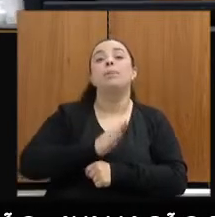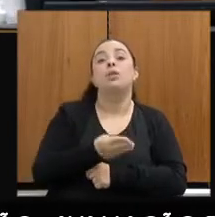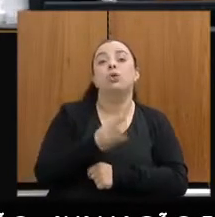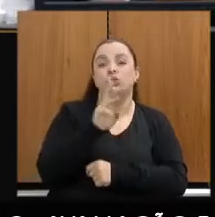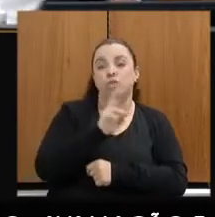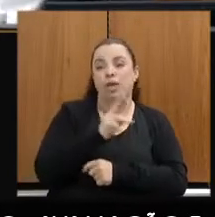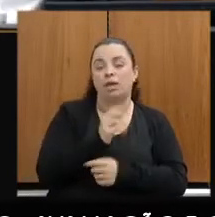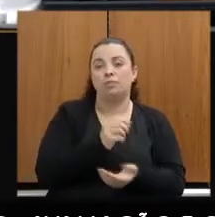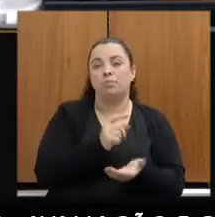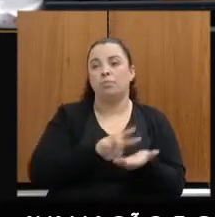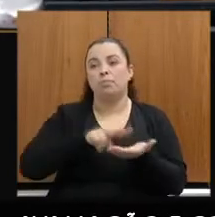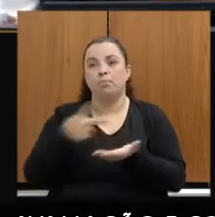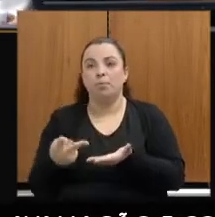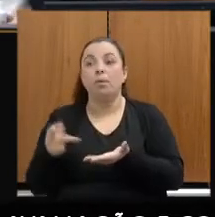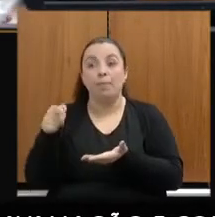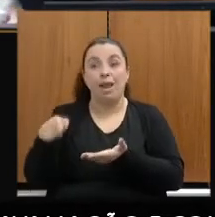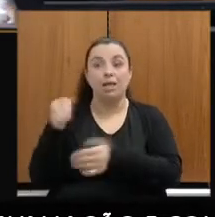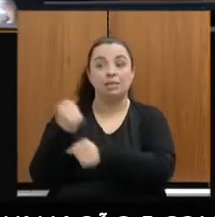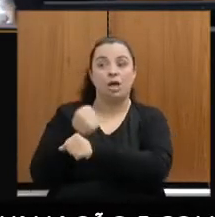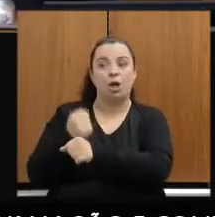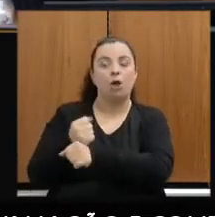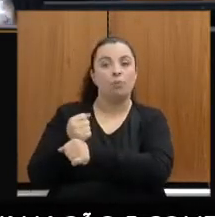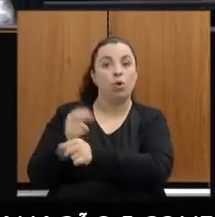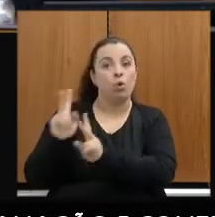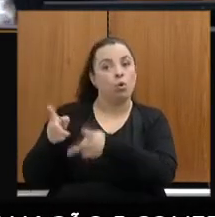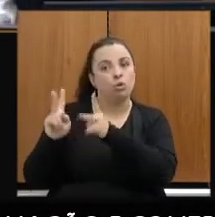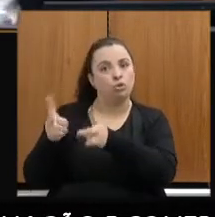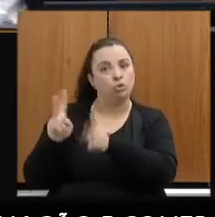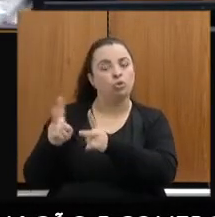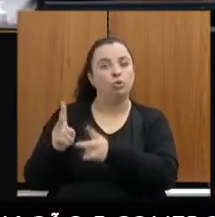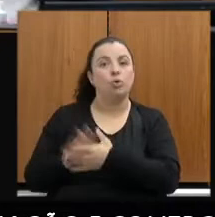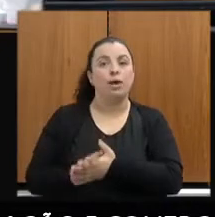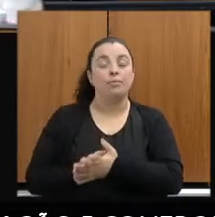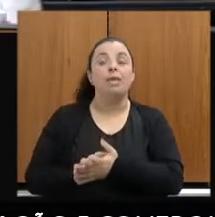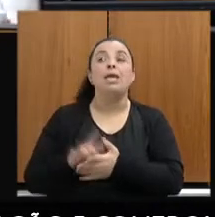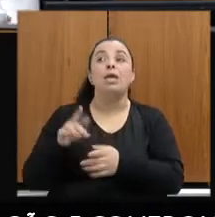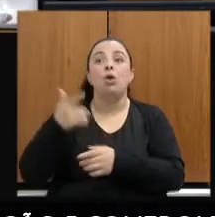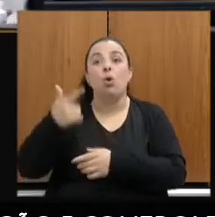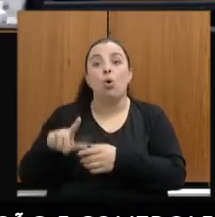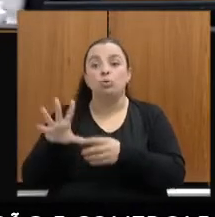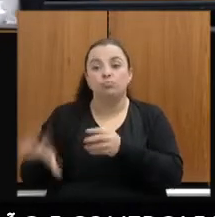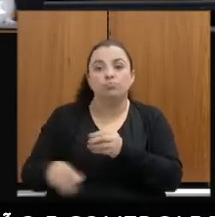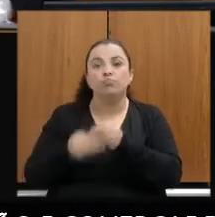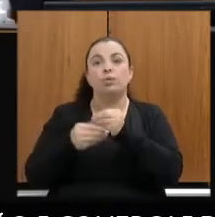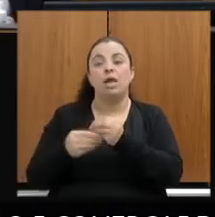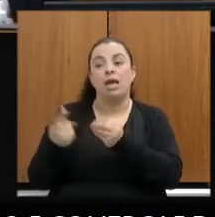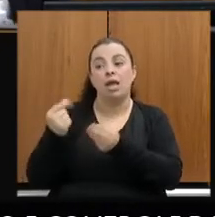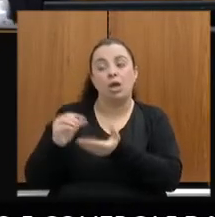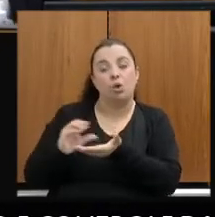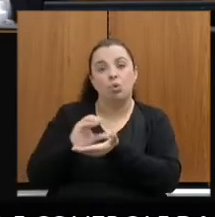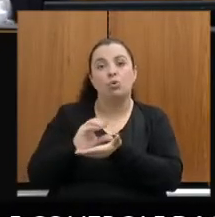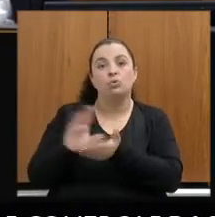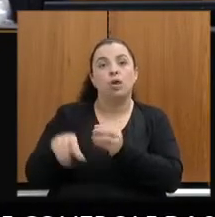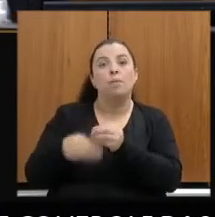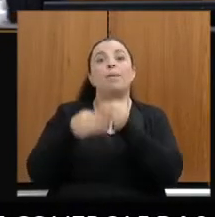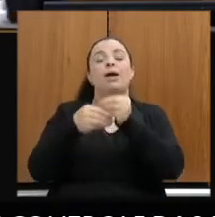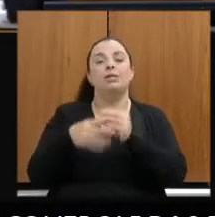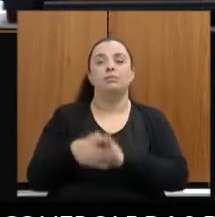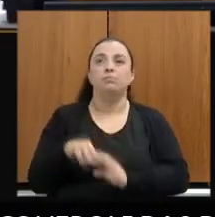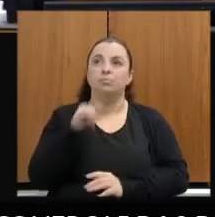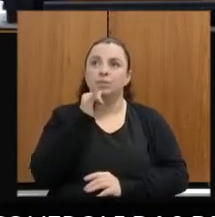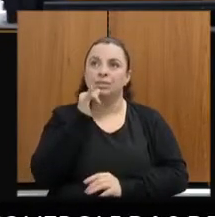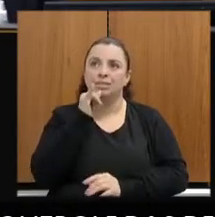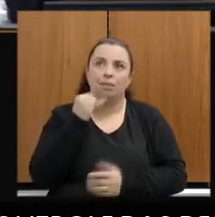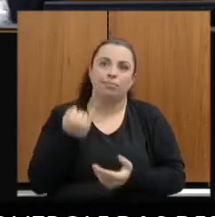obra Além Do recurso Extra demais 59 milhões porque recurso Extra a inflação de daquele ano para